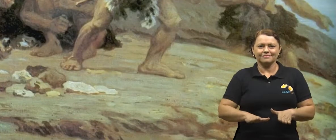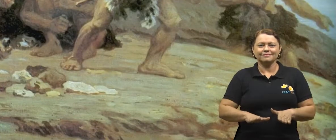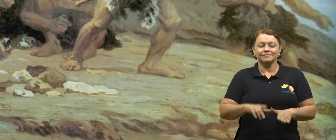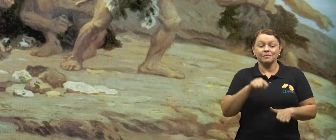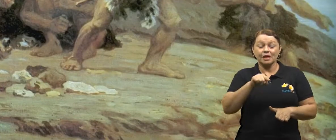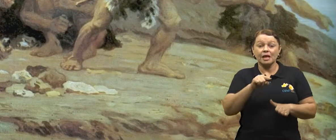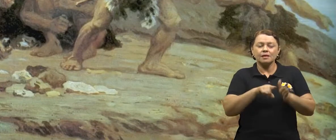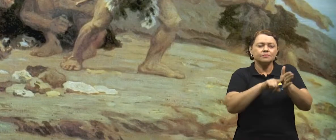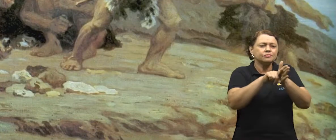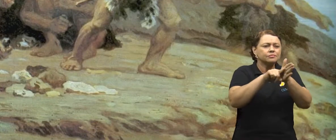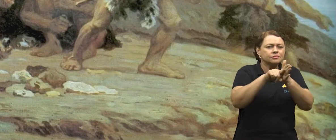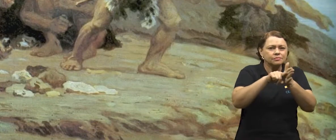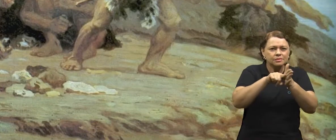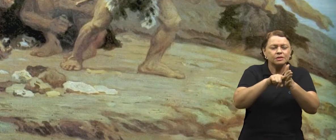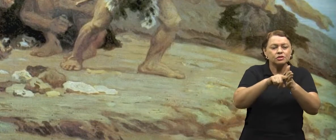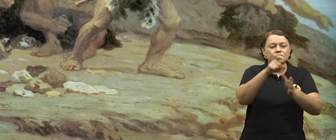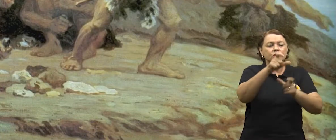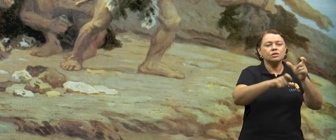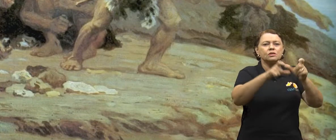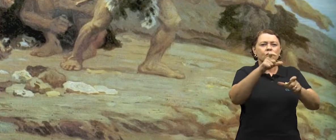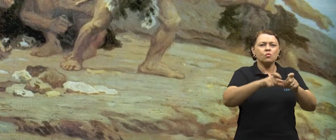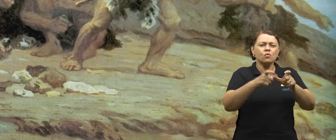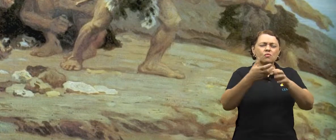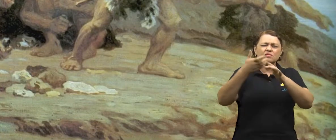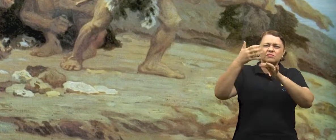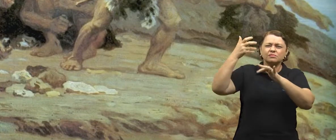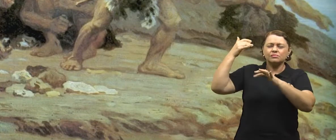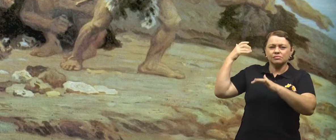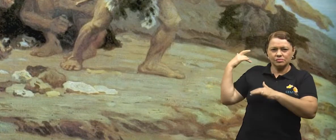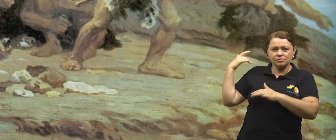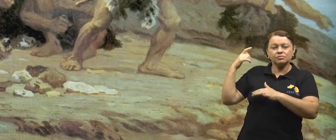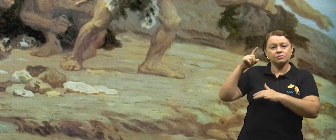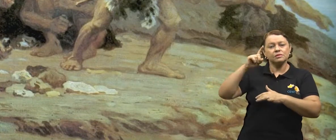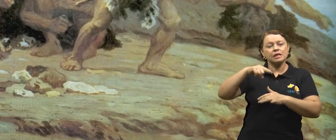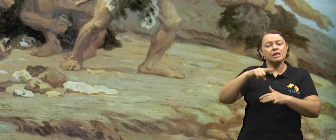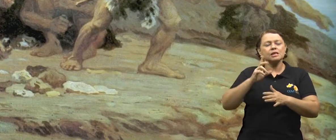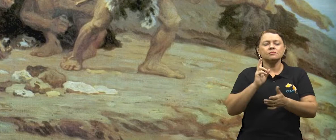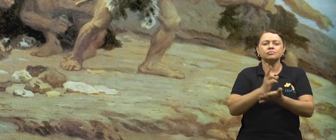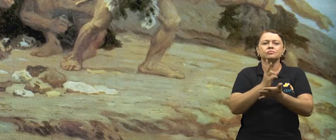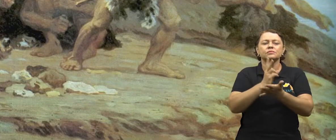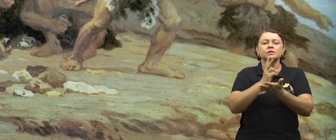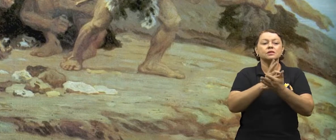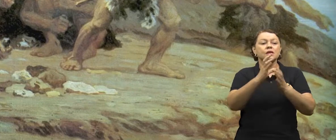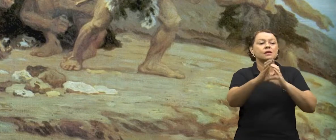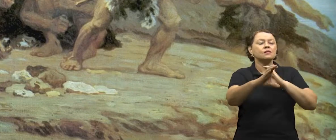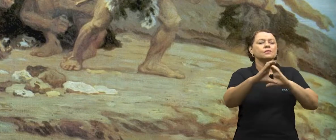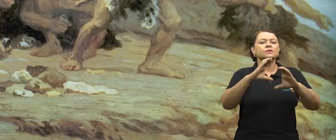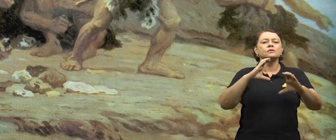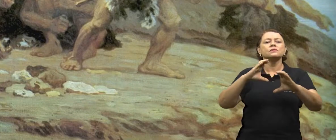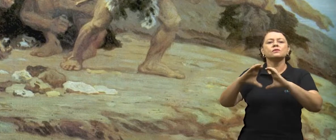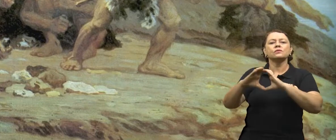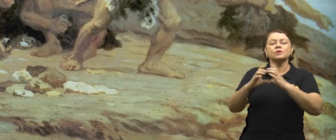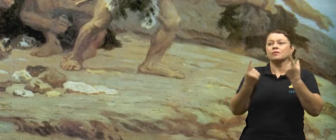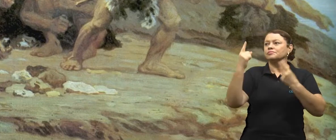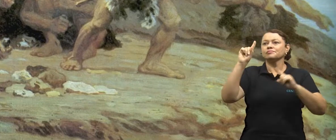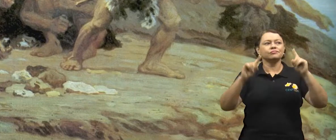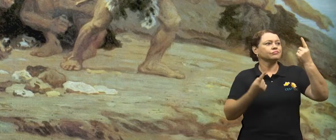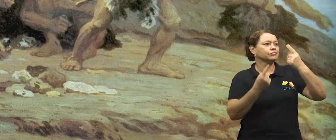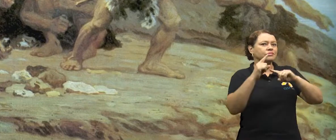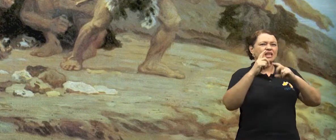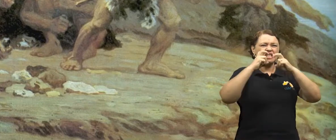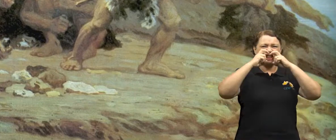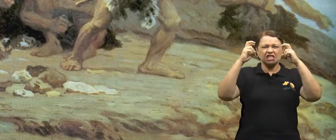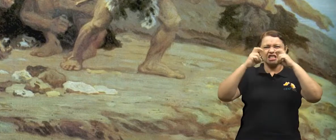a partir das pesquisas, o homem primitivo, que foi o nosso ancestral, ele costumava se comunicar através de